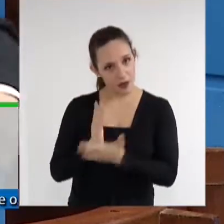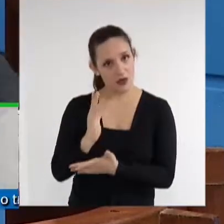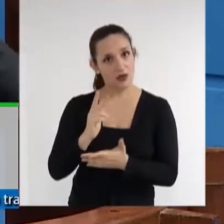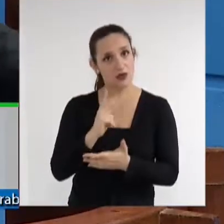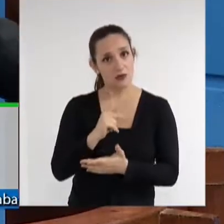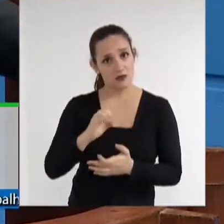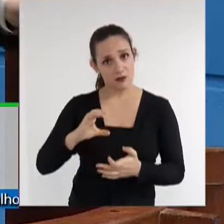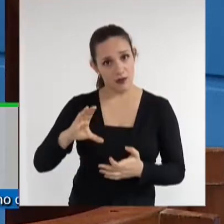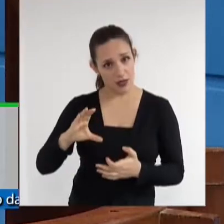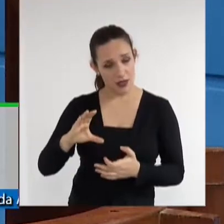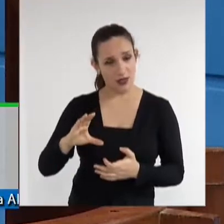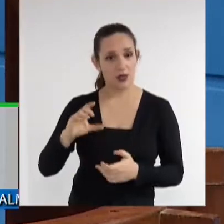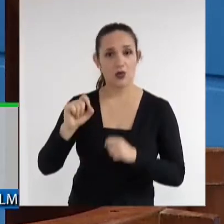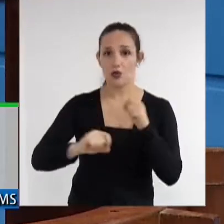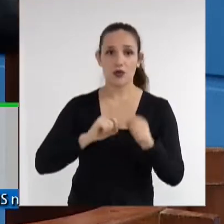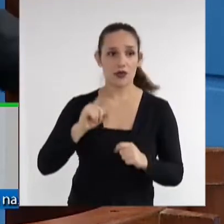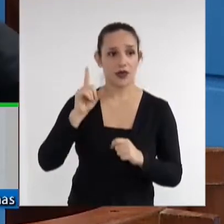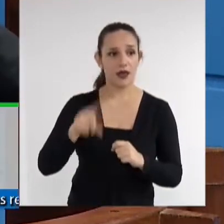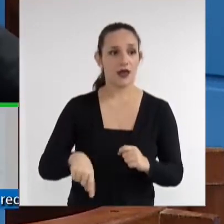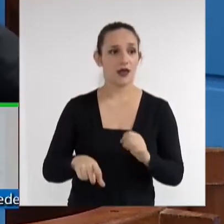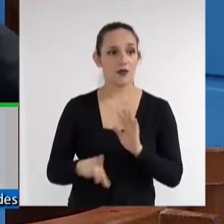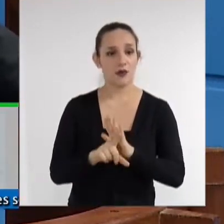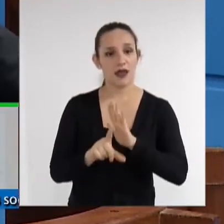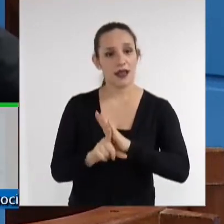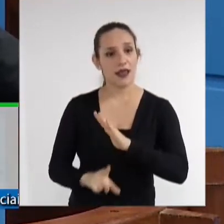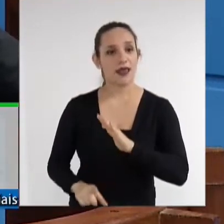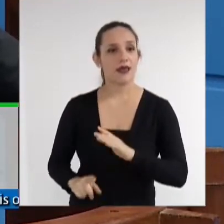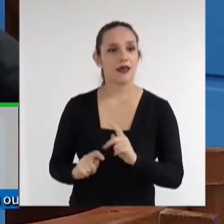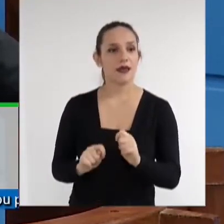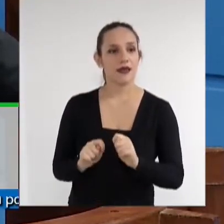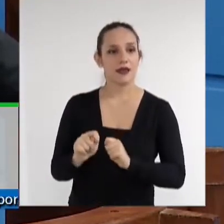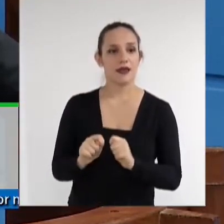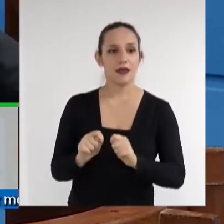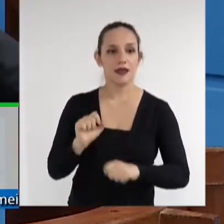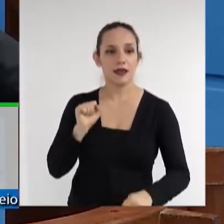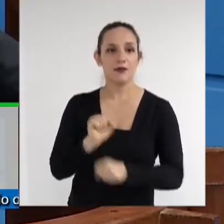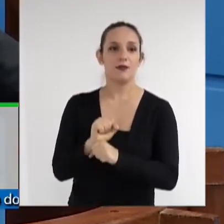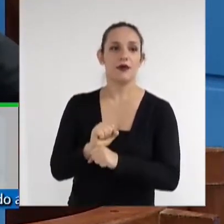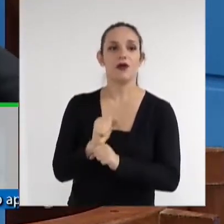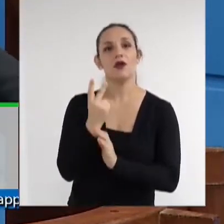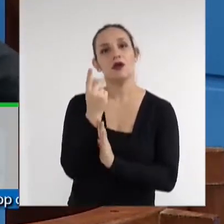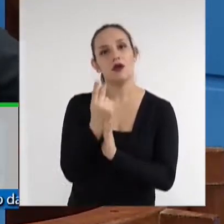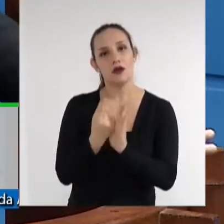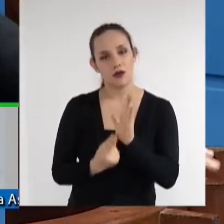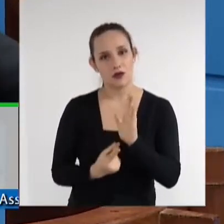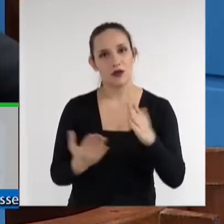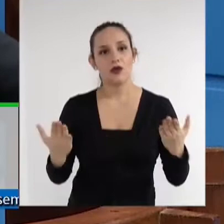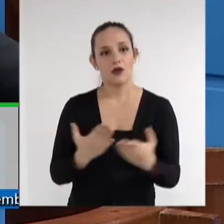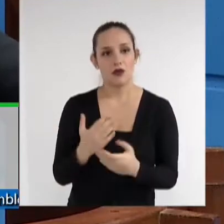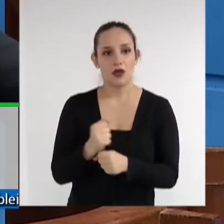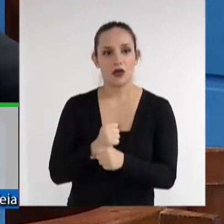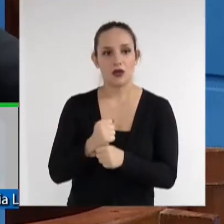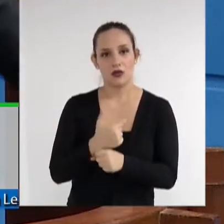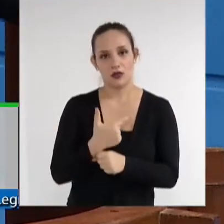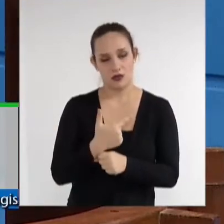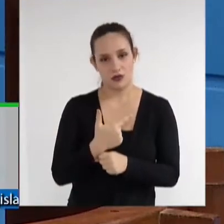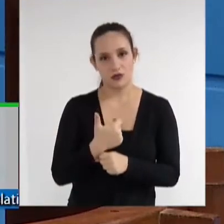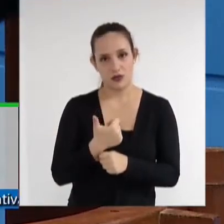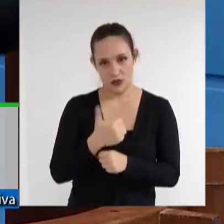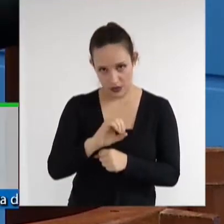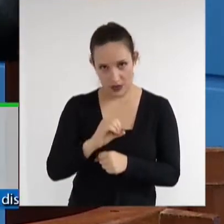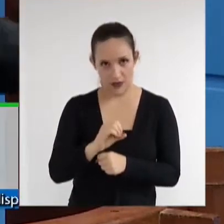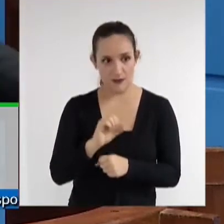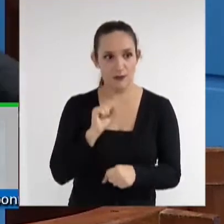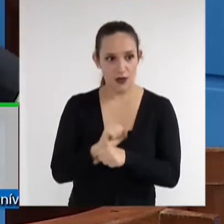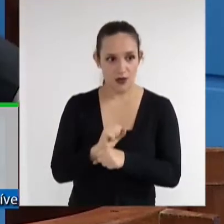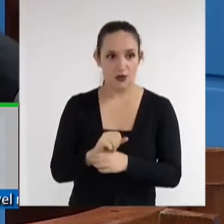também limitando, né, estabelecendo o congelamento dos gastos por 10 anos. No governo